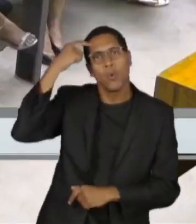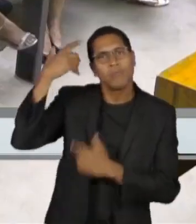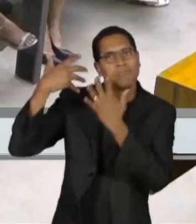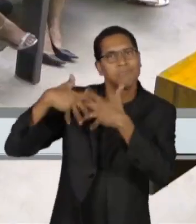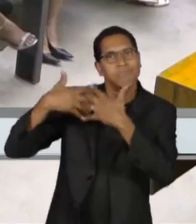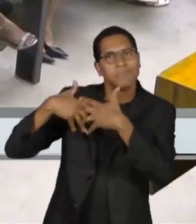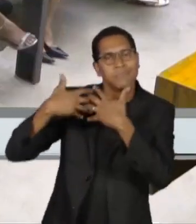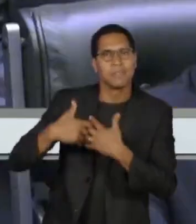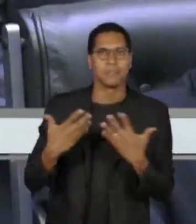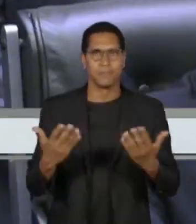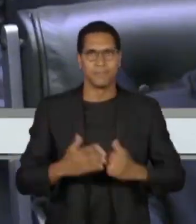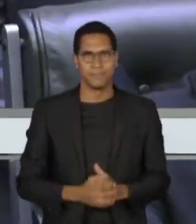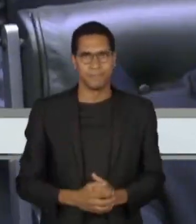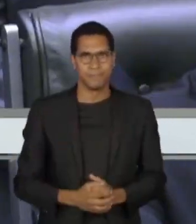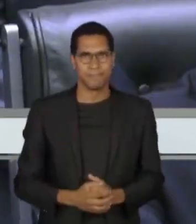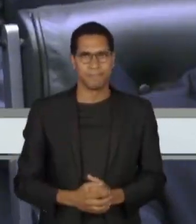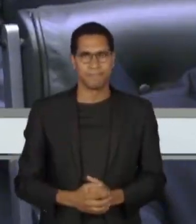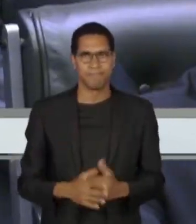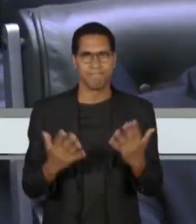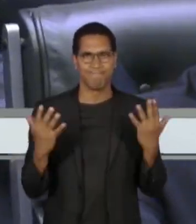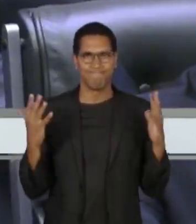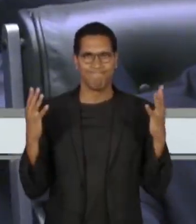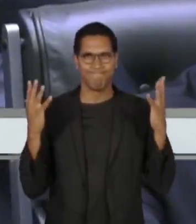Senhoras e senhores,